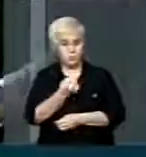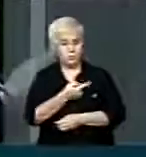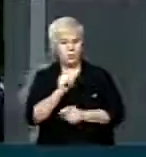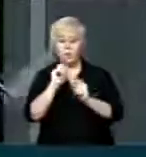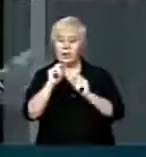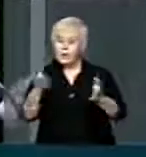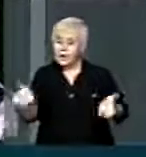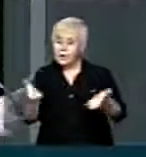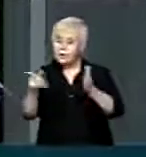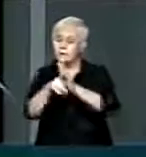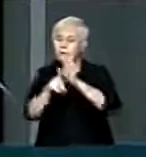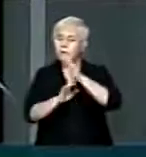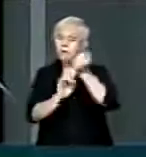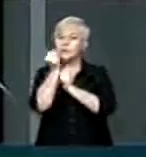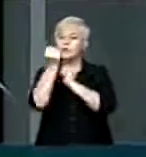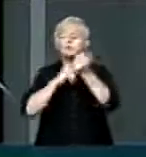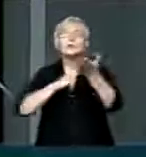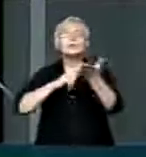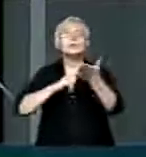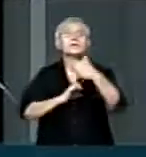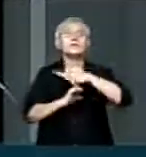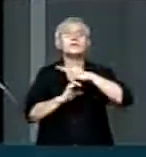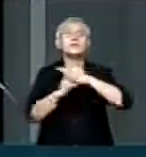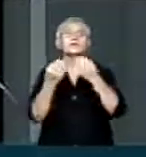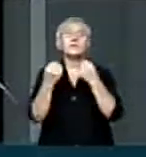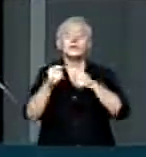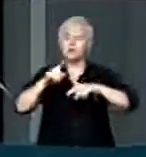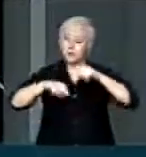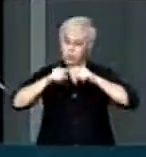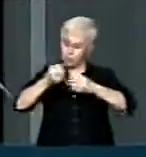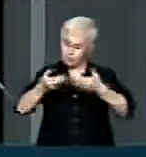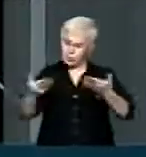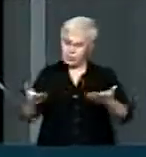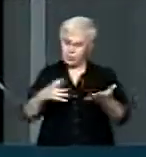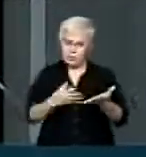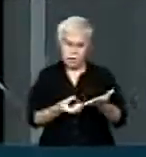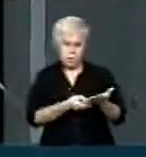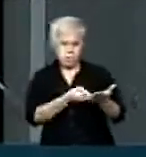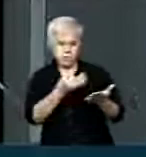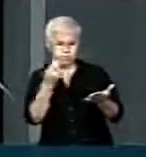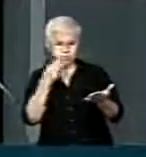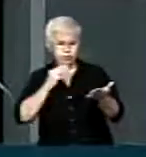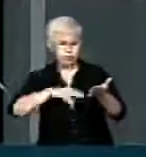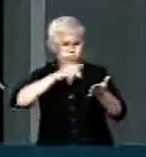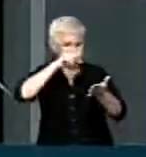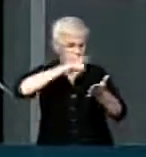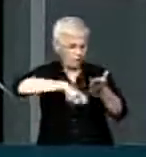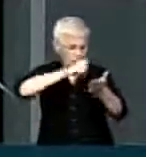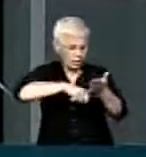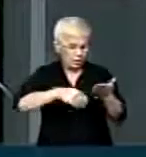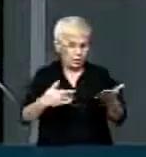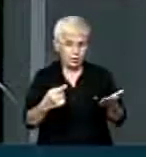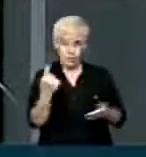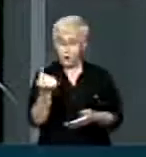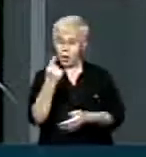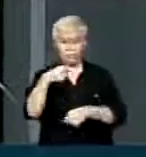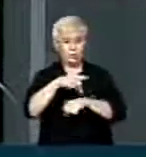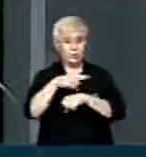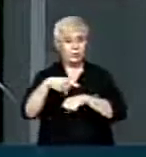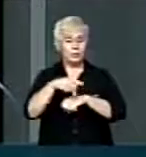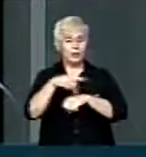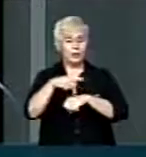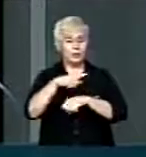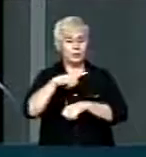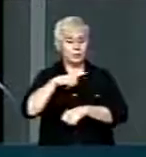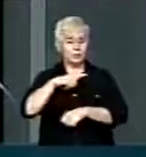estímulo que o industrial vai ter em produzir aqui com esse monte de impostos? E olha, é o único país que tem imposto